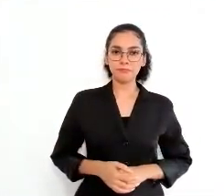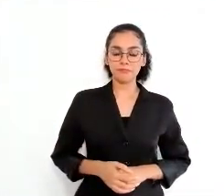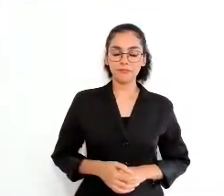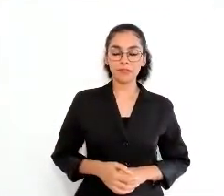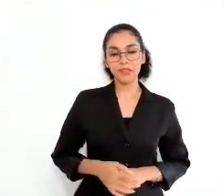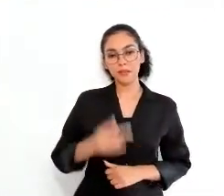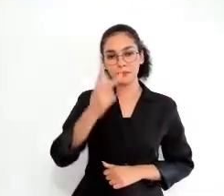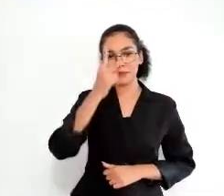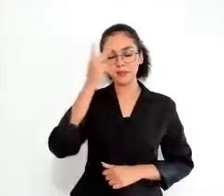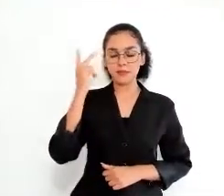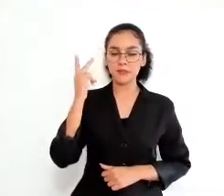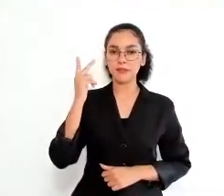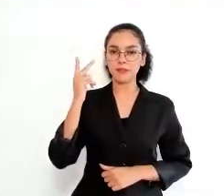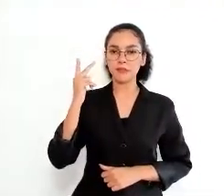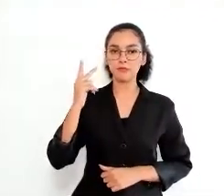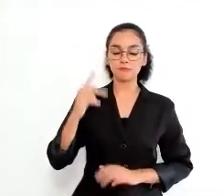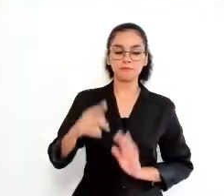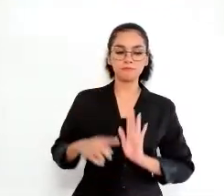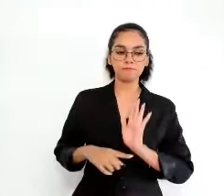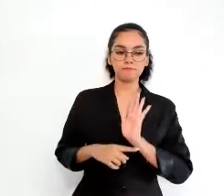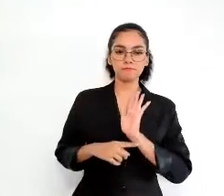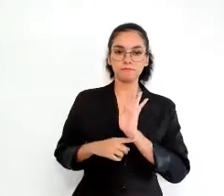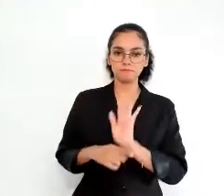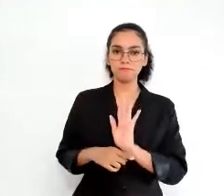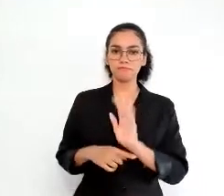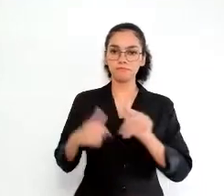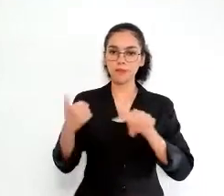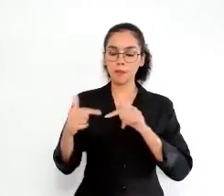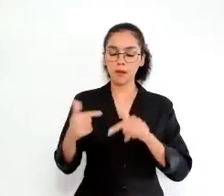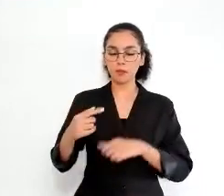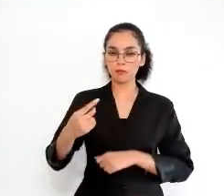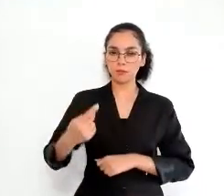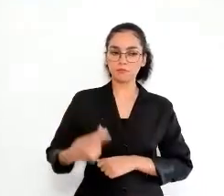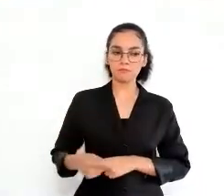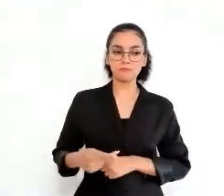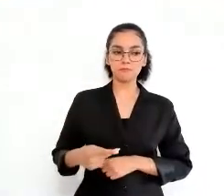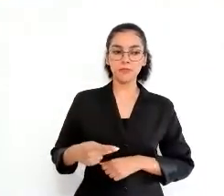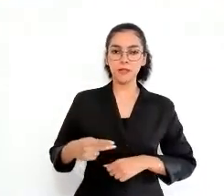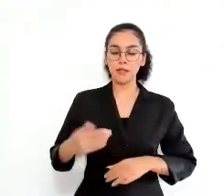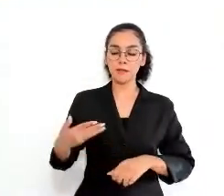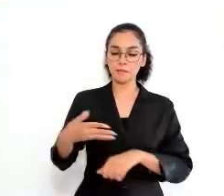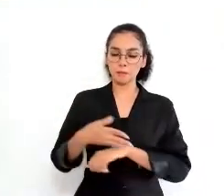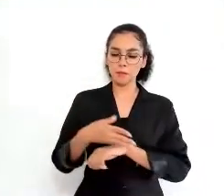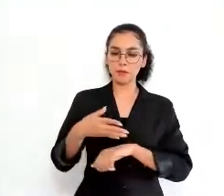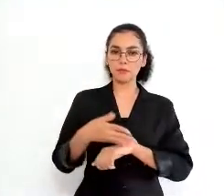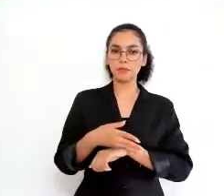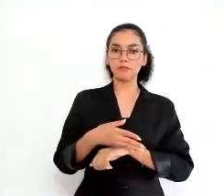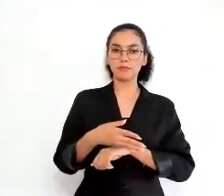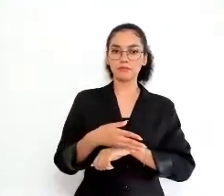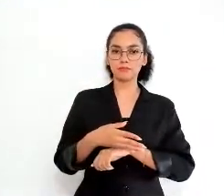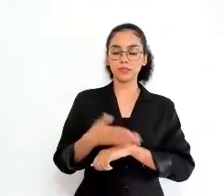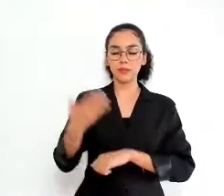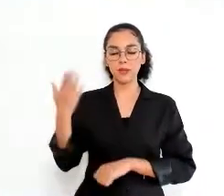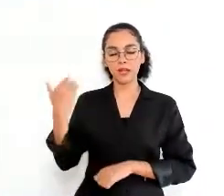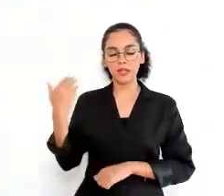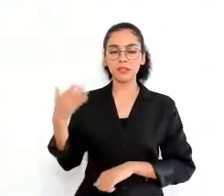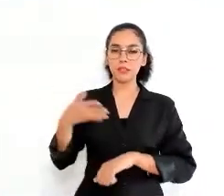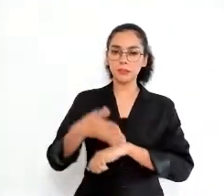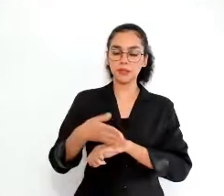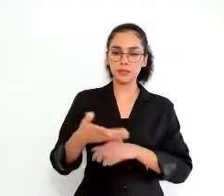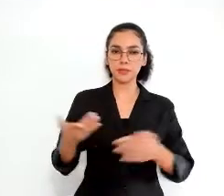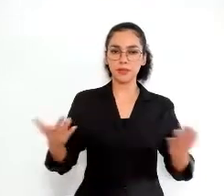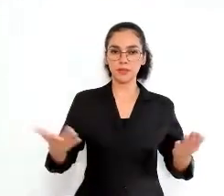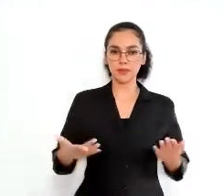colaboradoras e colaboradores que integraram e integram esta corte